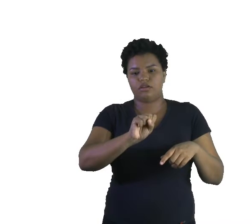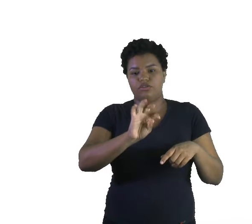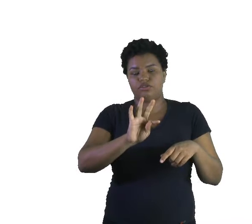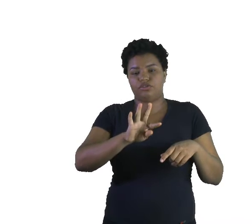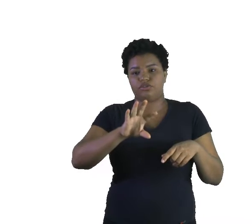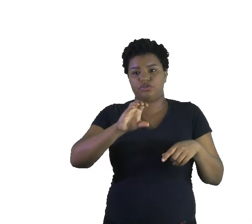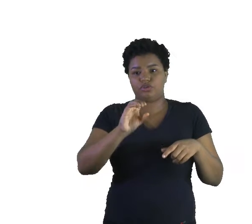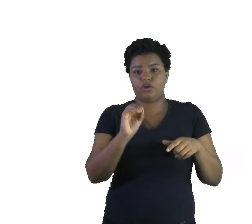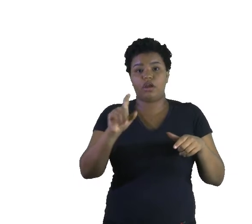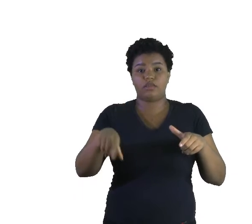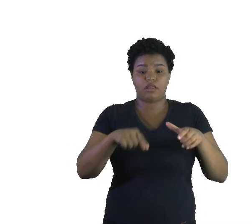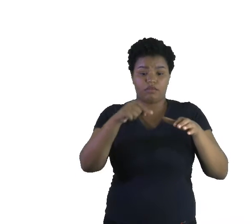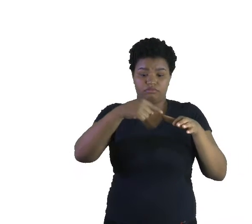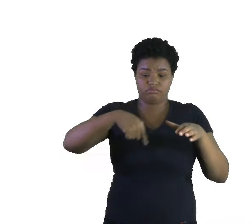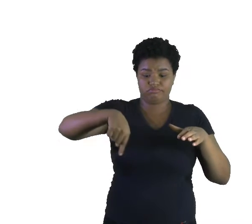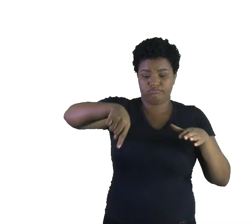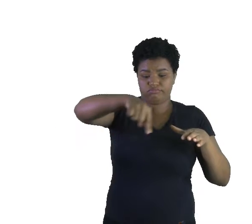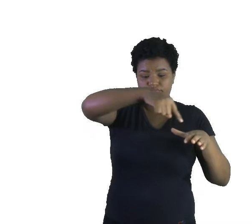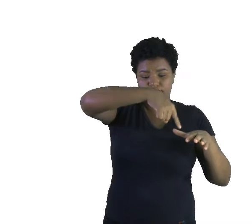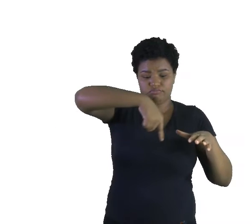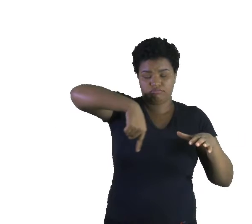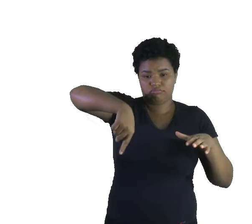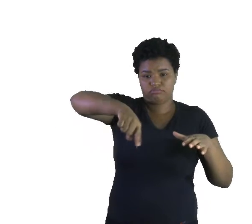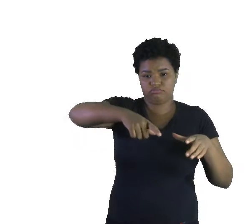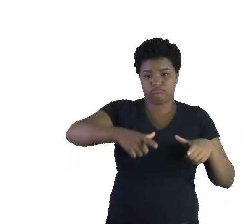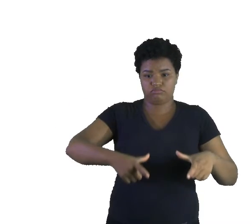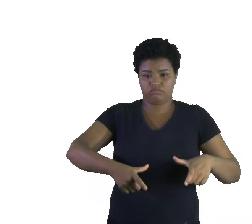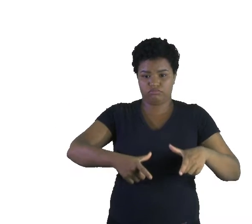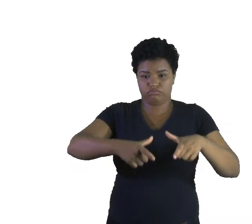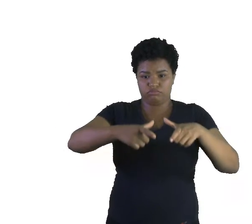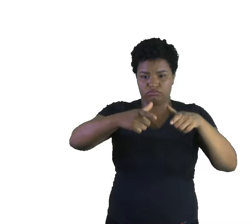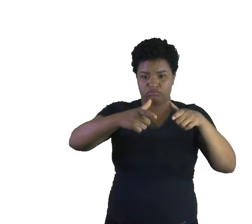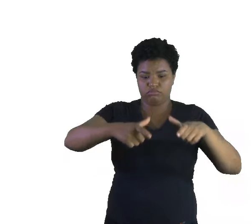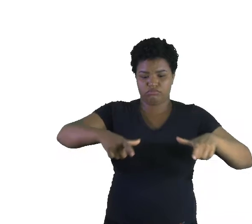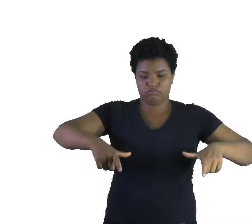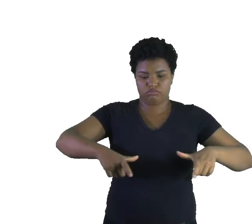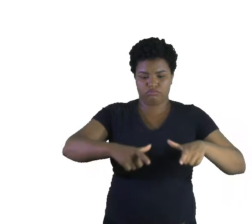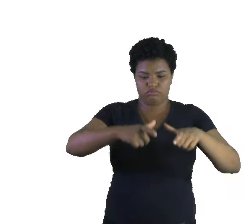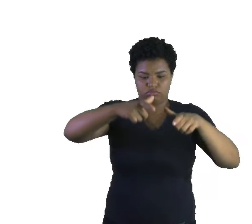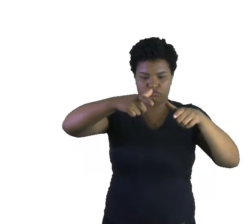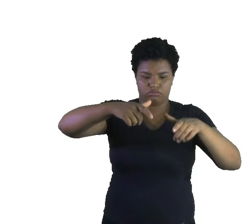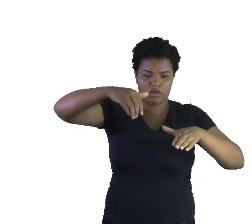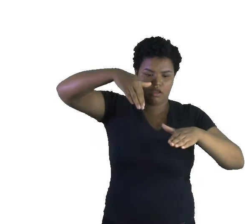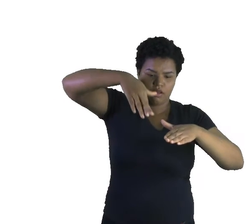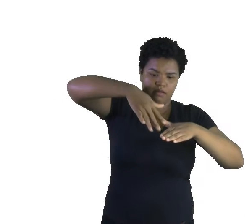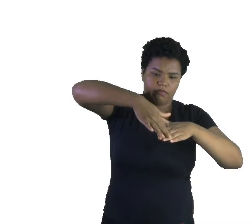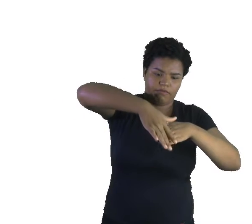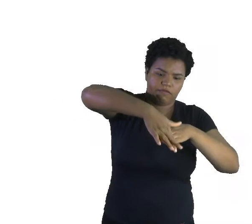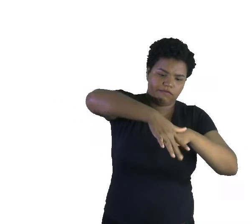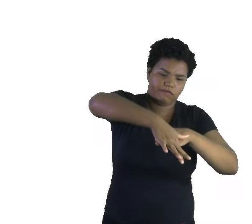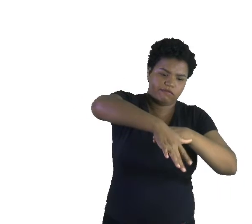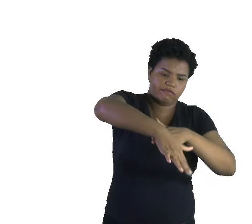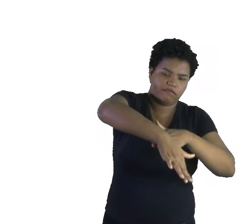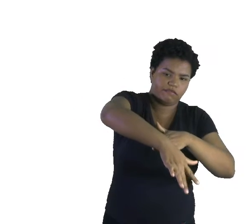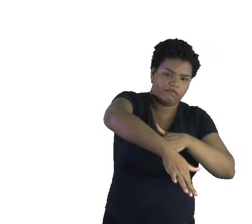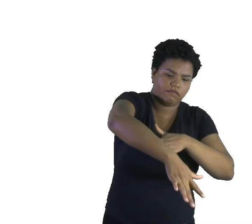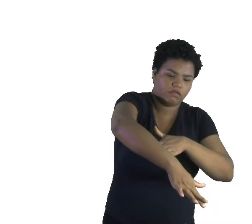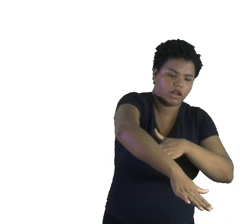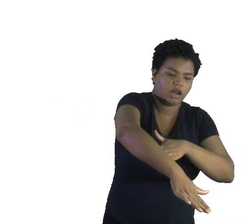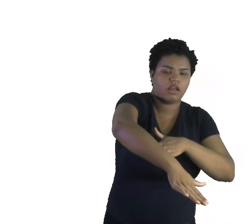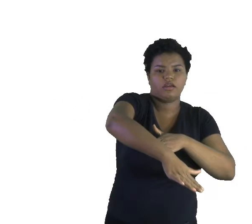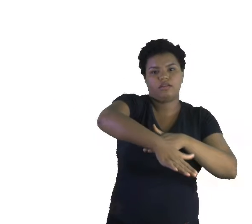a chaminé, que é o local por onde a lava líquida e semilíquida percorre até chegar à